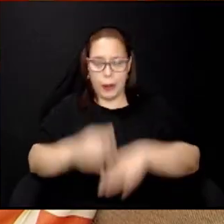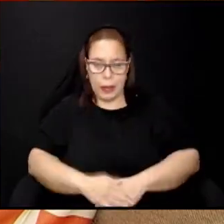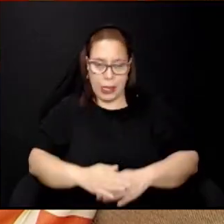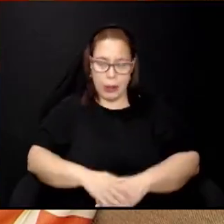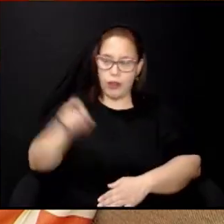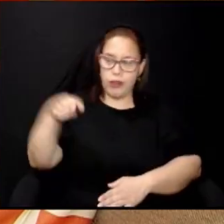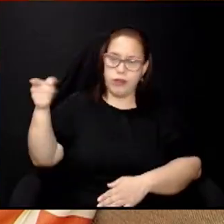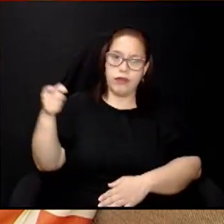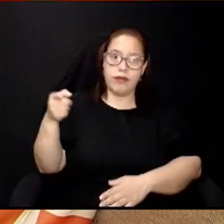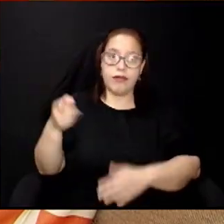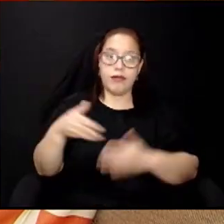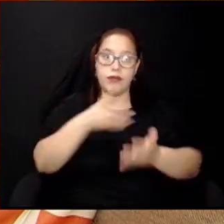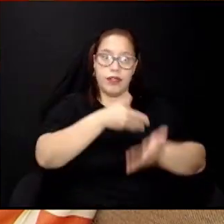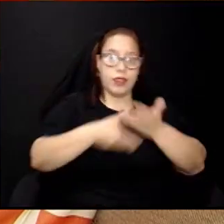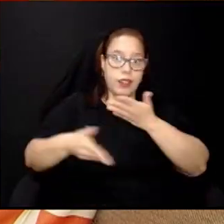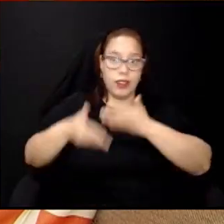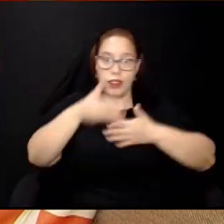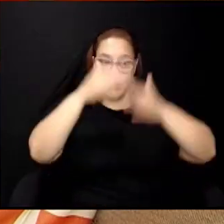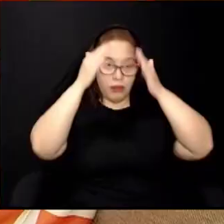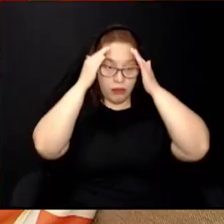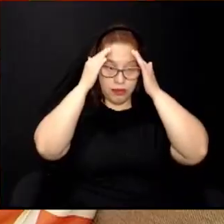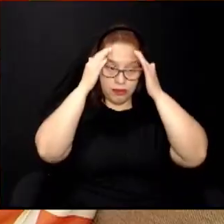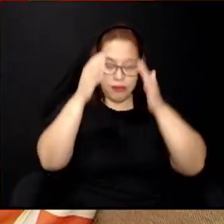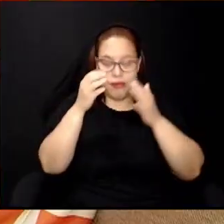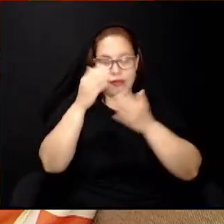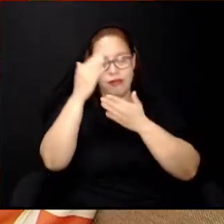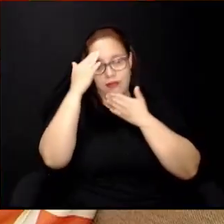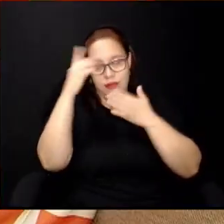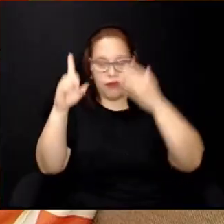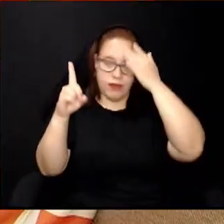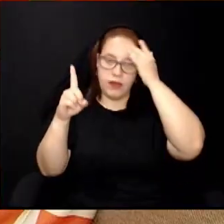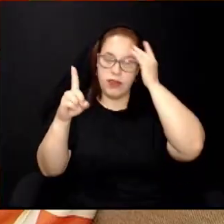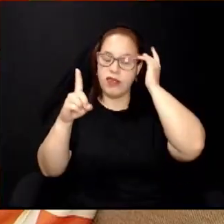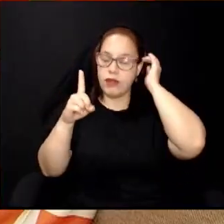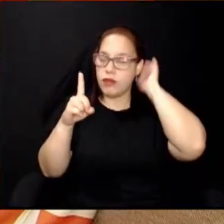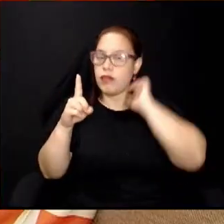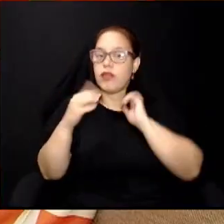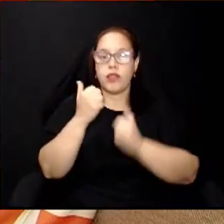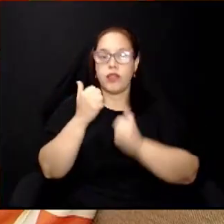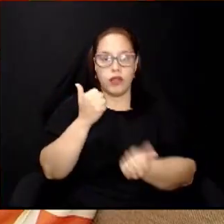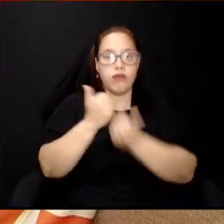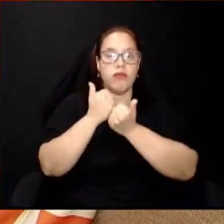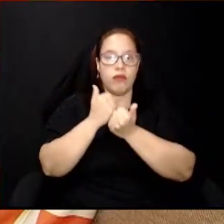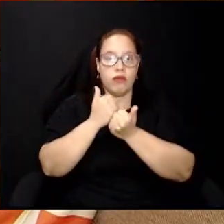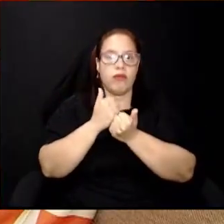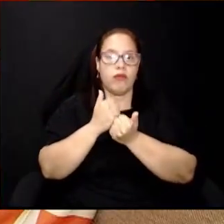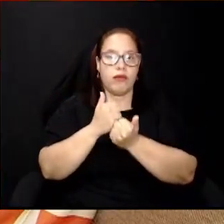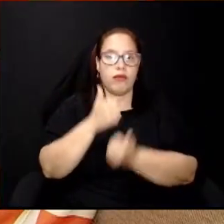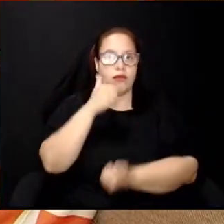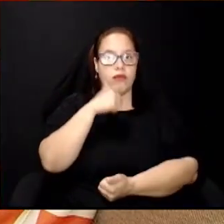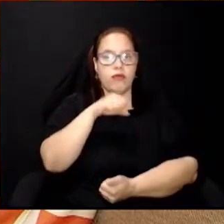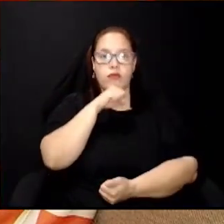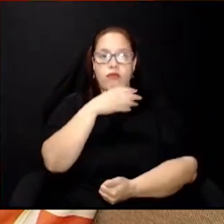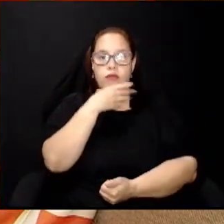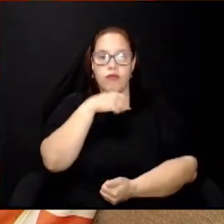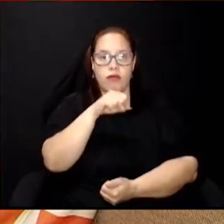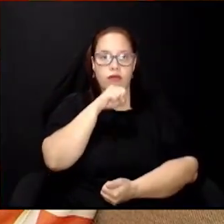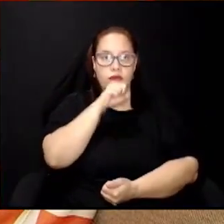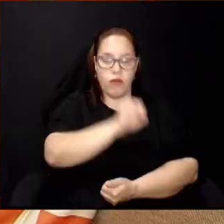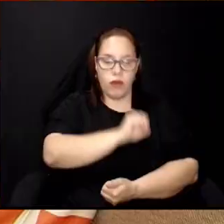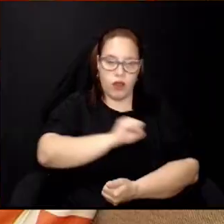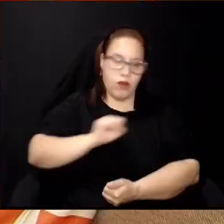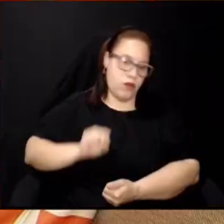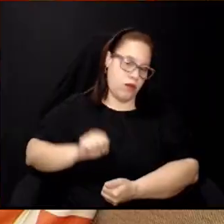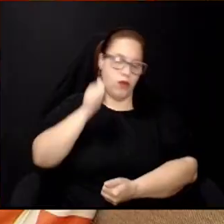Então, assim, graças a Deus eu tive uma rede de apoio muito grande, né? Então, minha mãe, meu pai, meu sogro, minha sogra, os